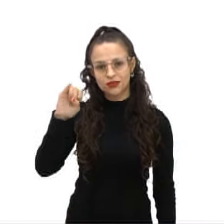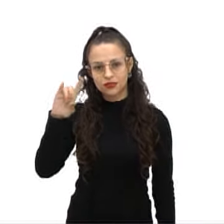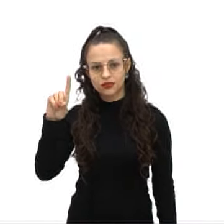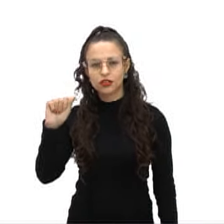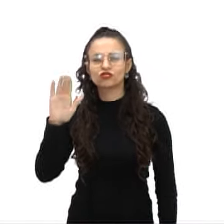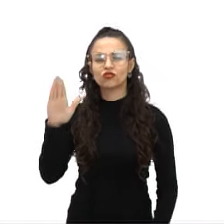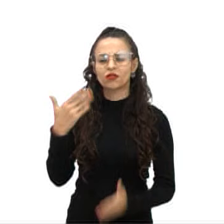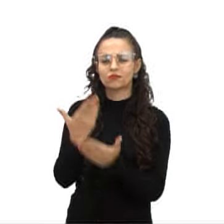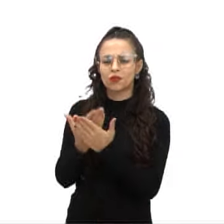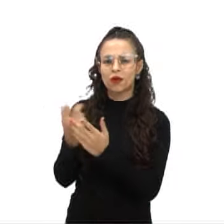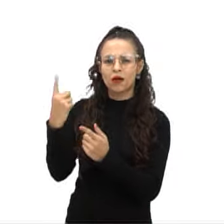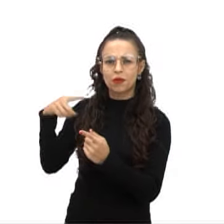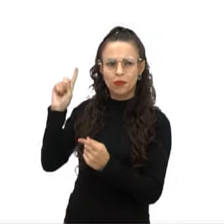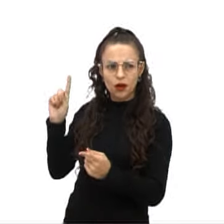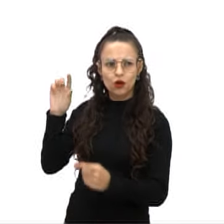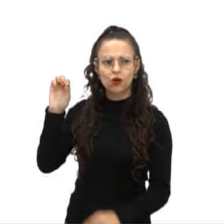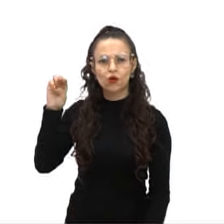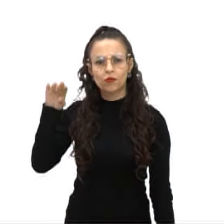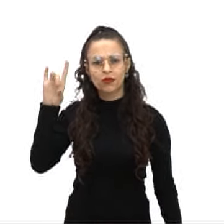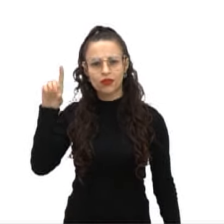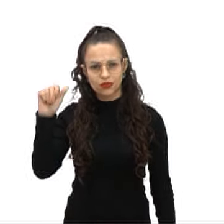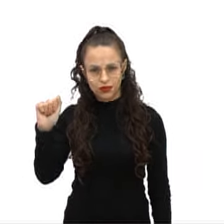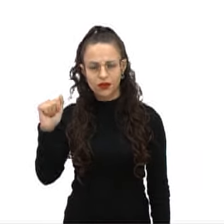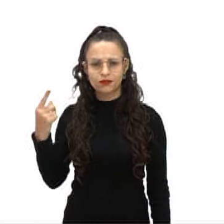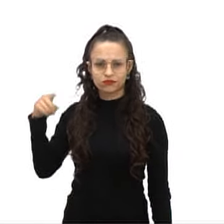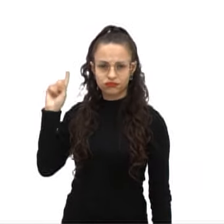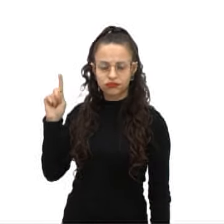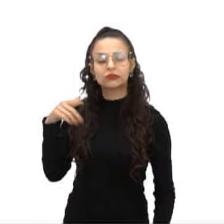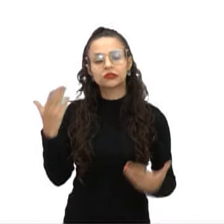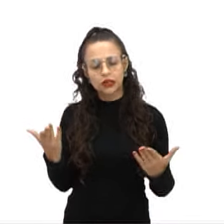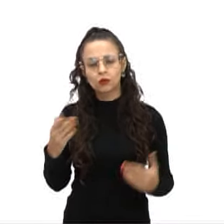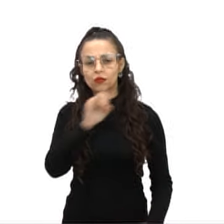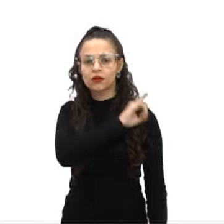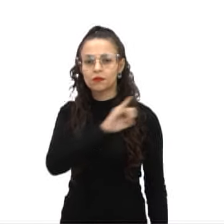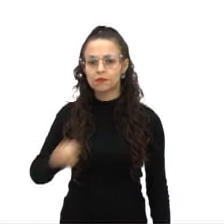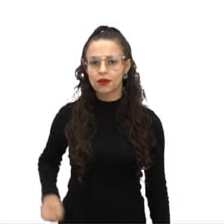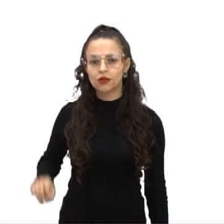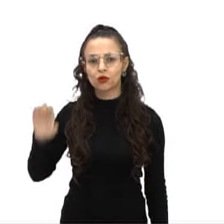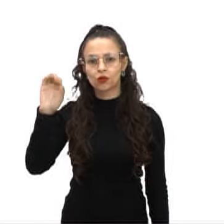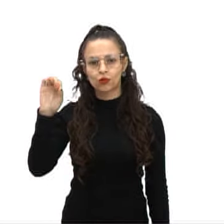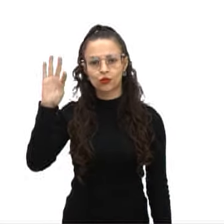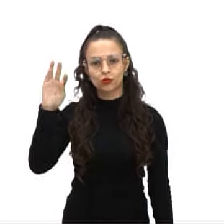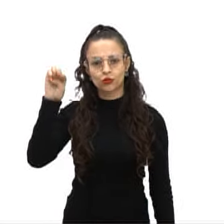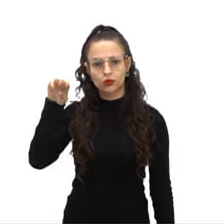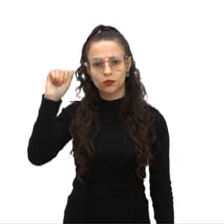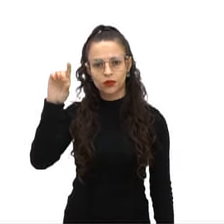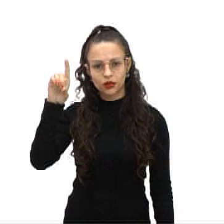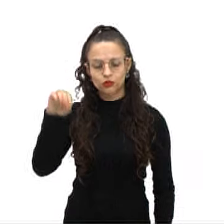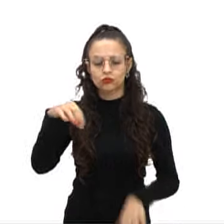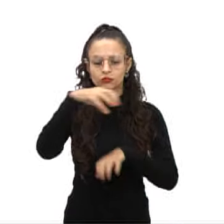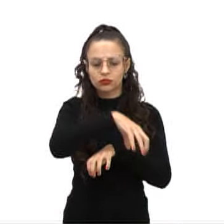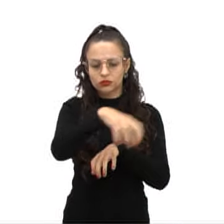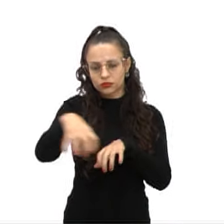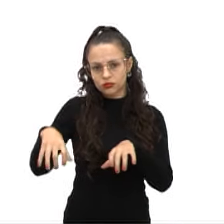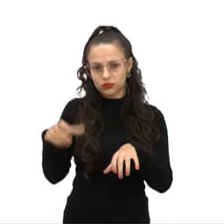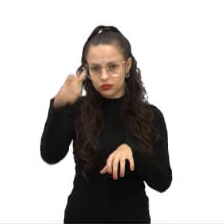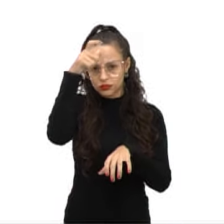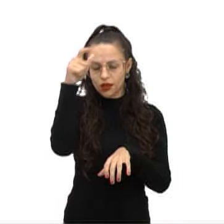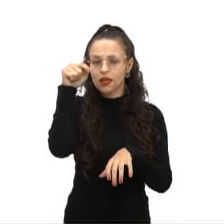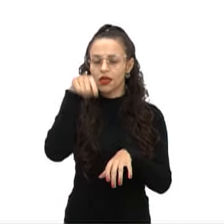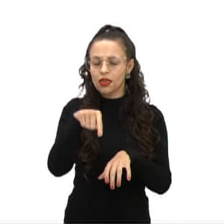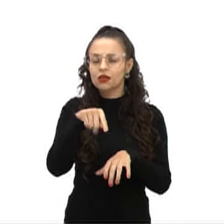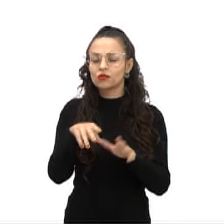aula, o Omíada a gente viu na primeira aula, a gente está falando do Império Otomano, que é a continuação dessa